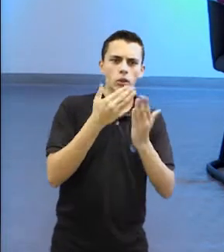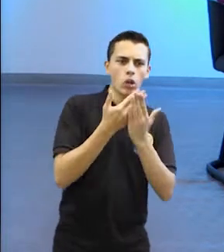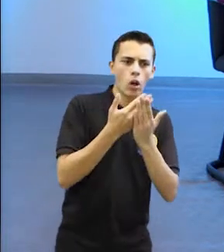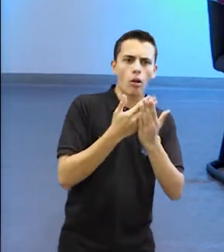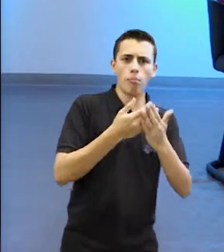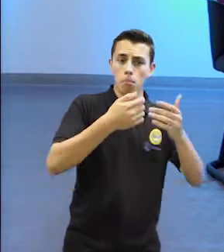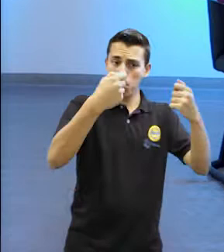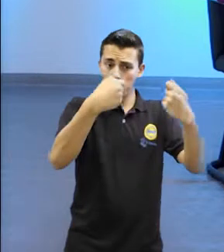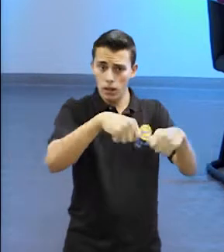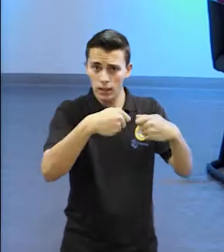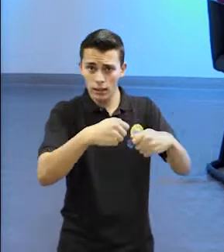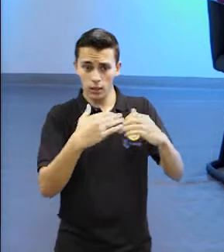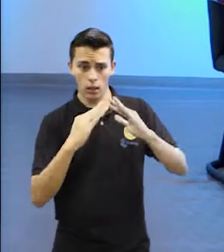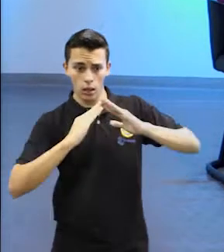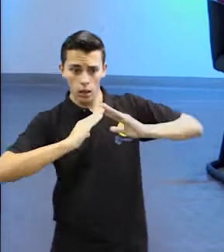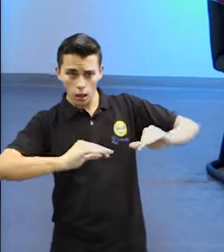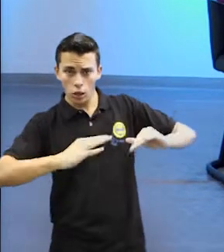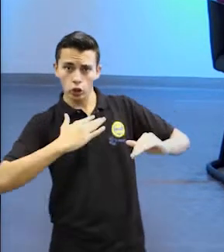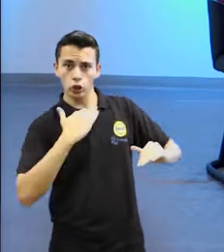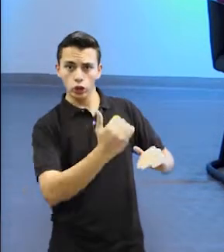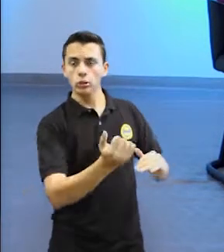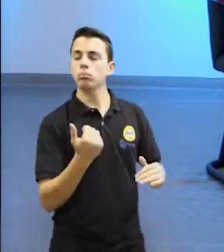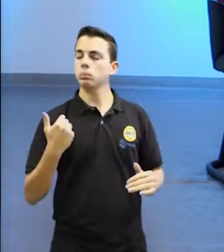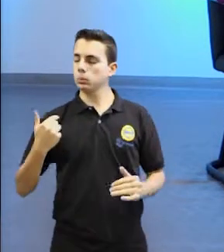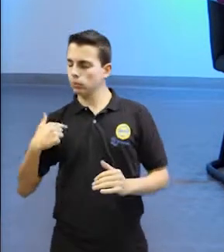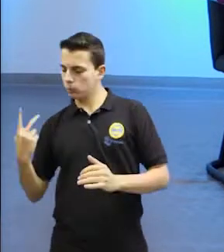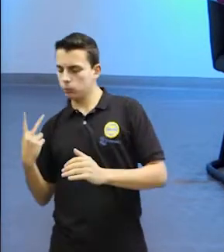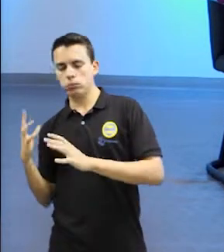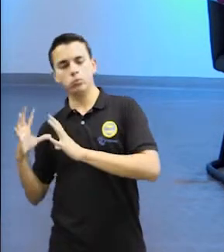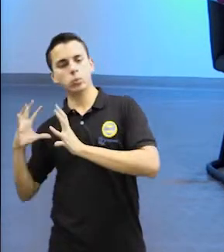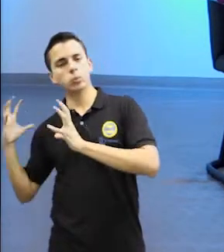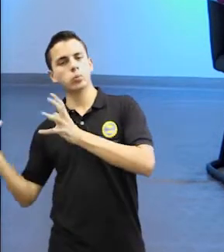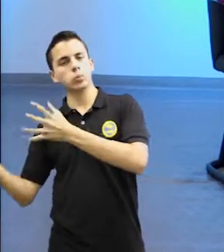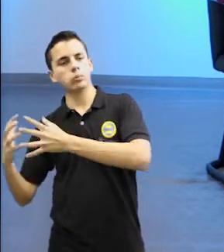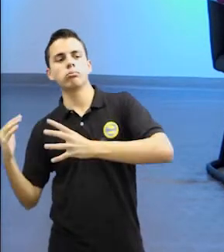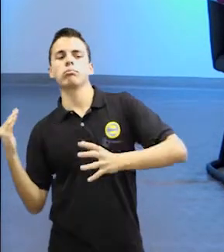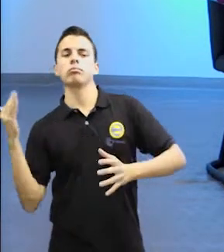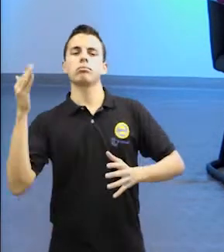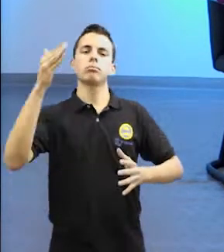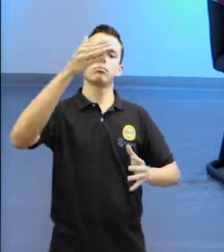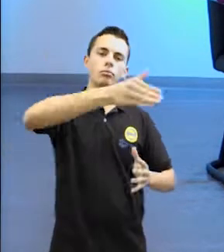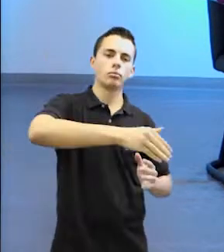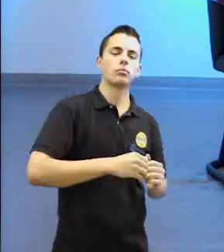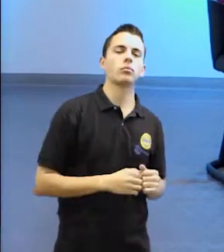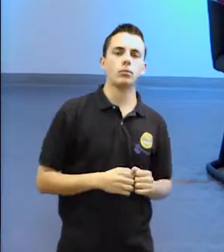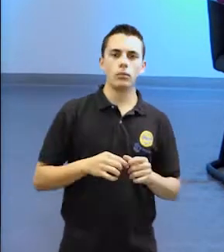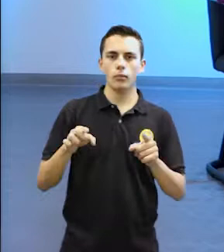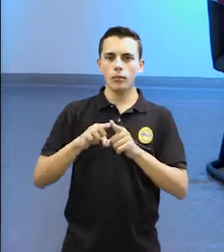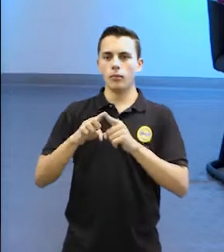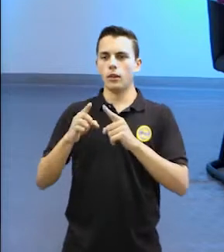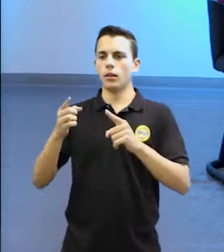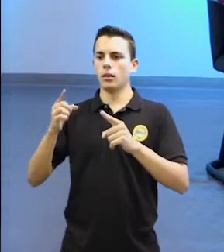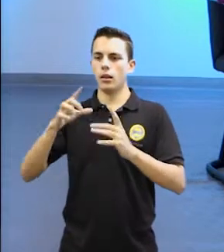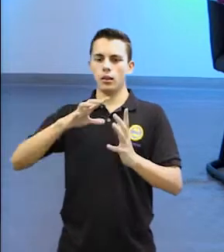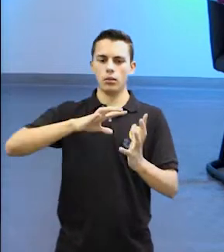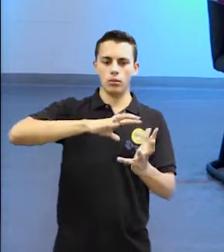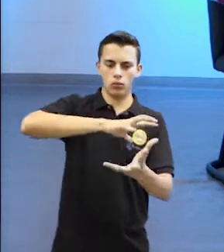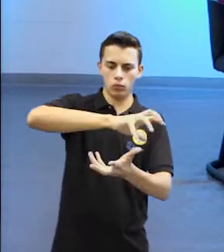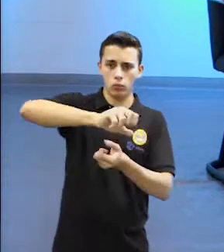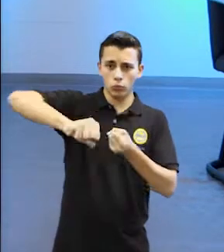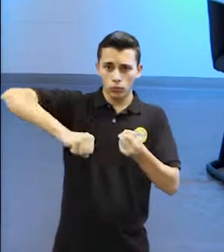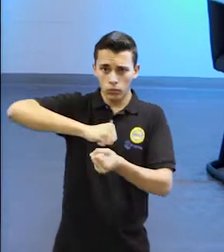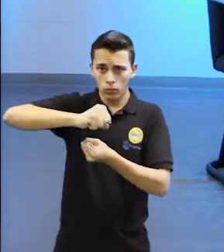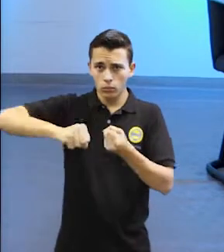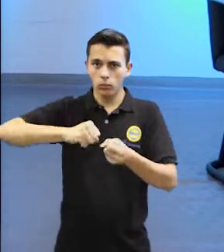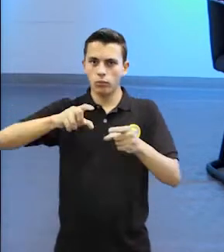gente trabalha também com os pequenininhos, né, falando sobre alimentação saudável, sobre o cuidado com o planeta, de sustentabilidade, falando